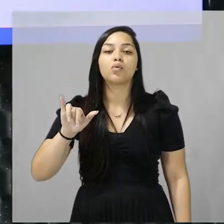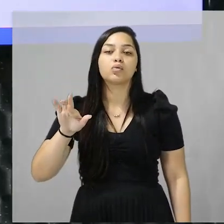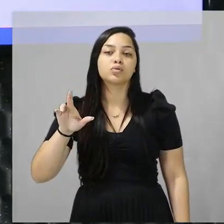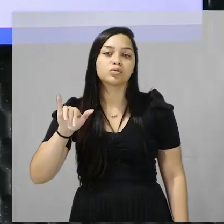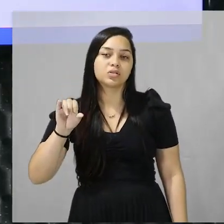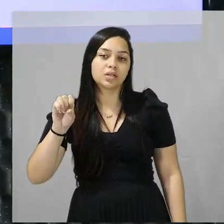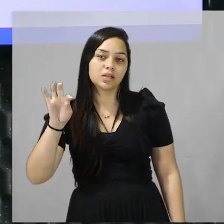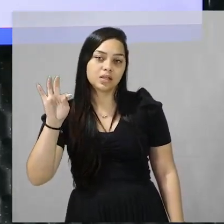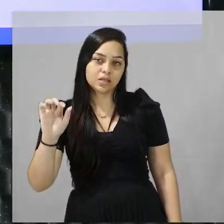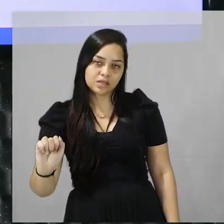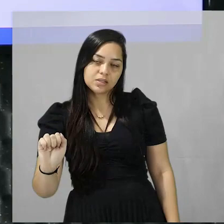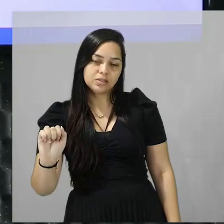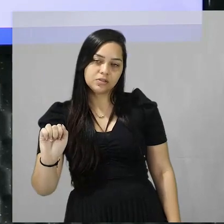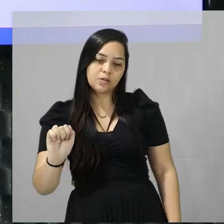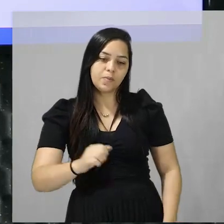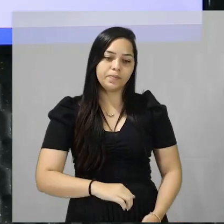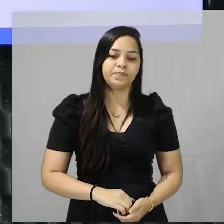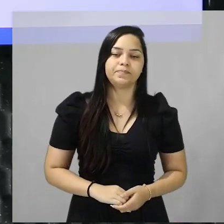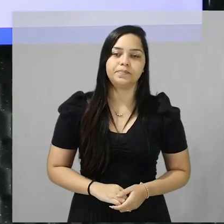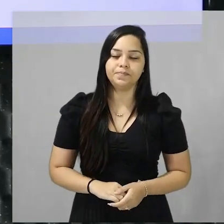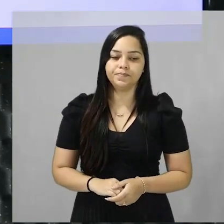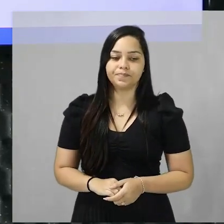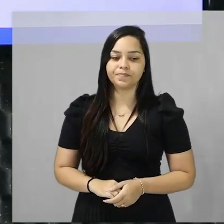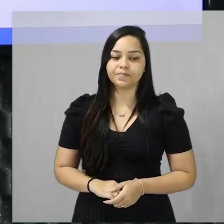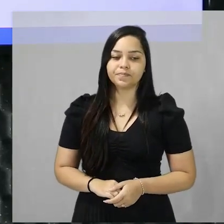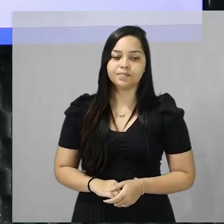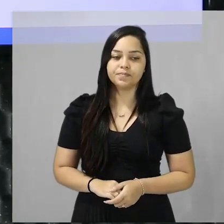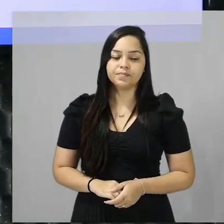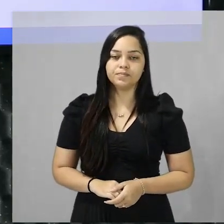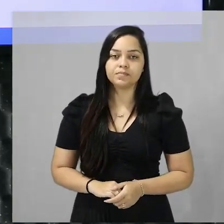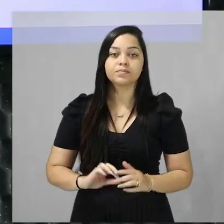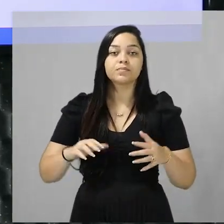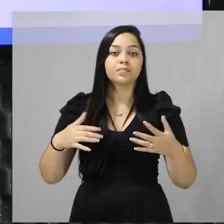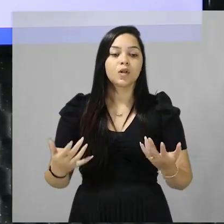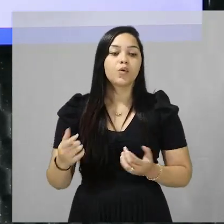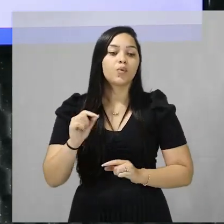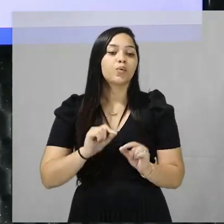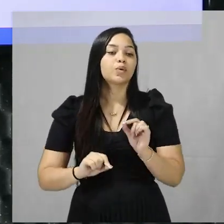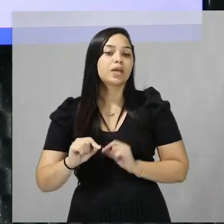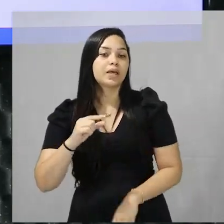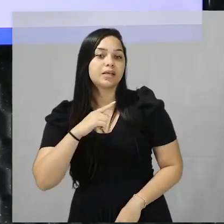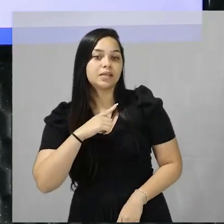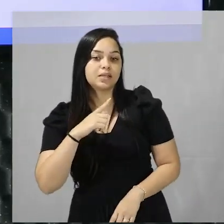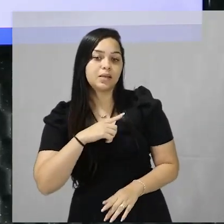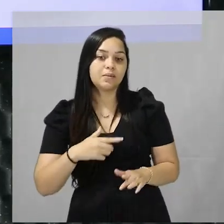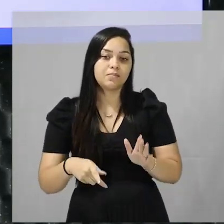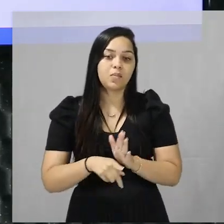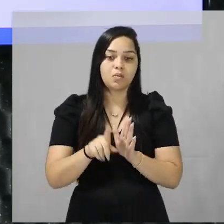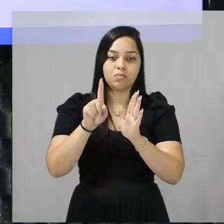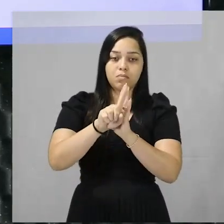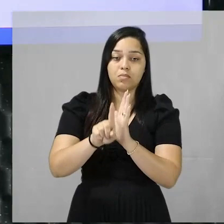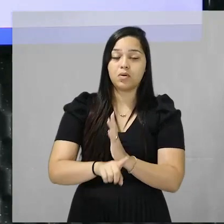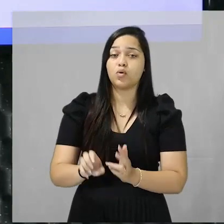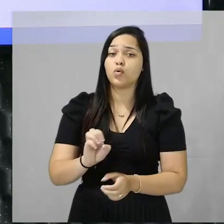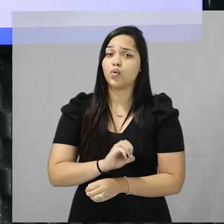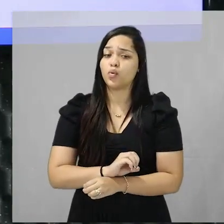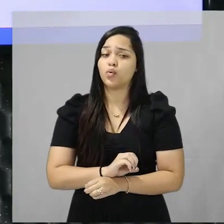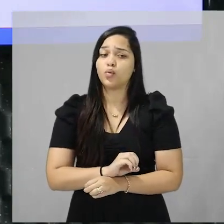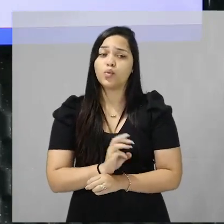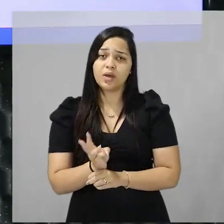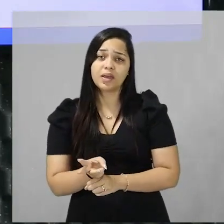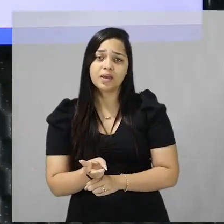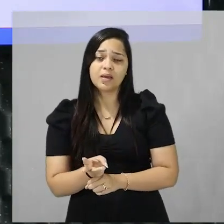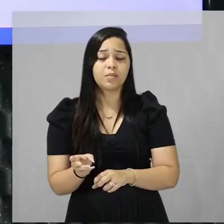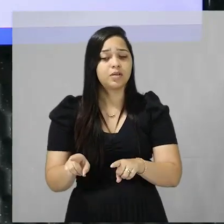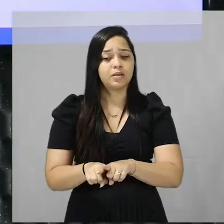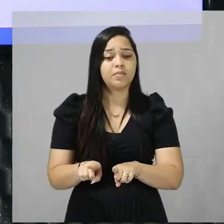utilitarista, pragmatismo. Ok? Então, nós vamos encontrar em típica questão o EMA, por exemplo, é